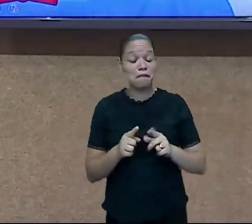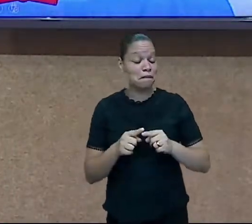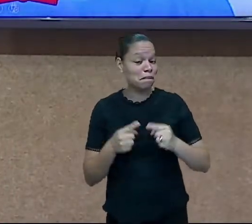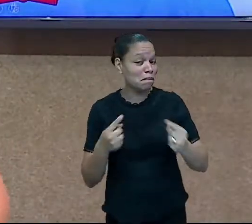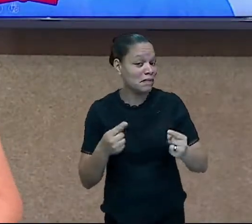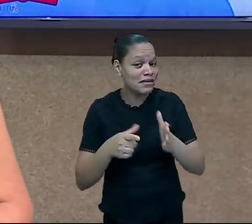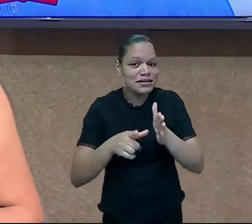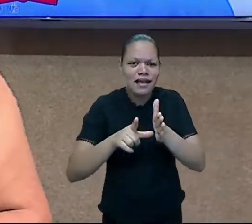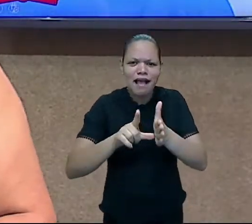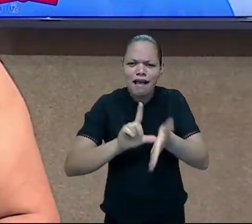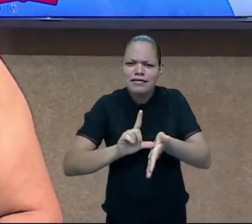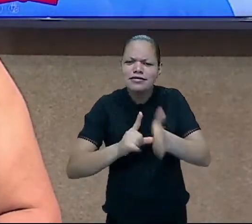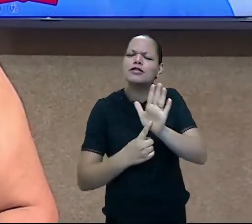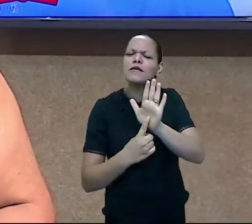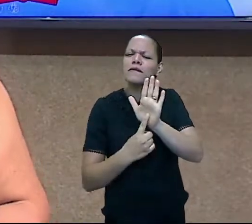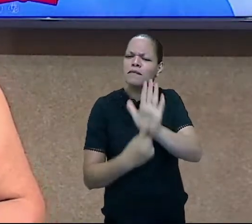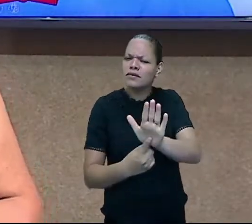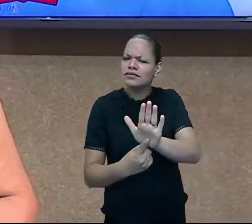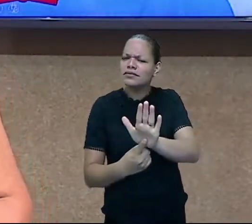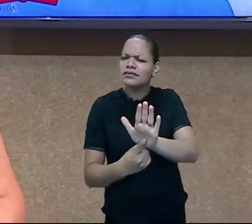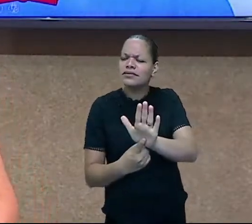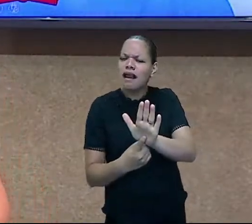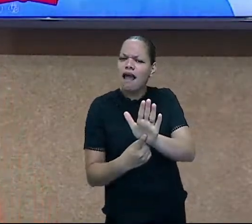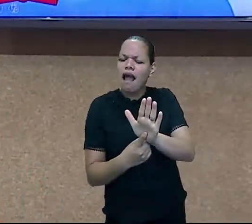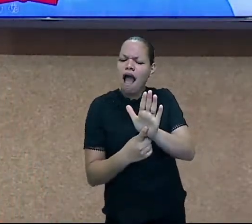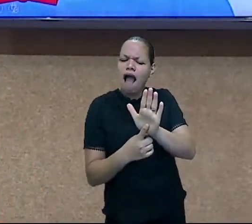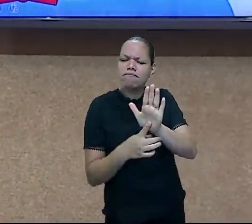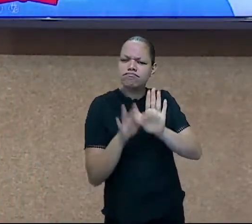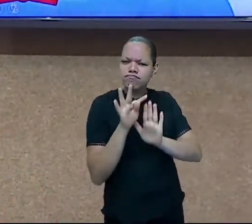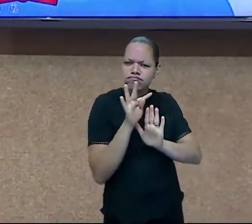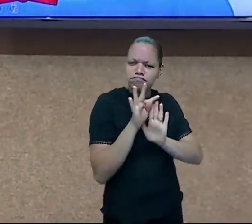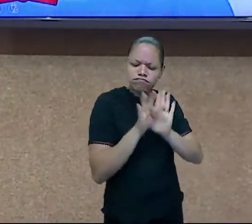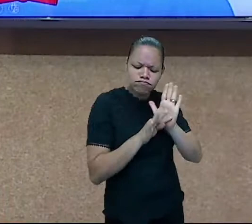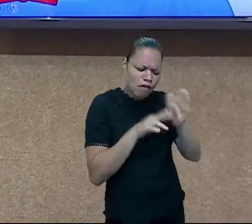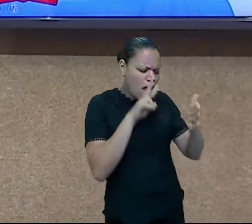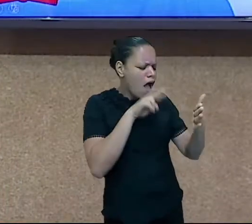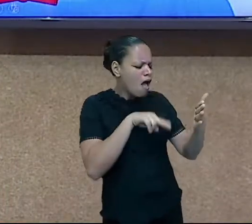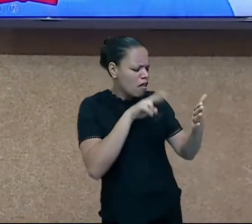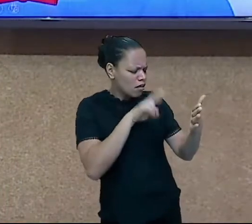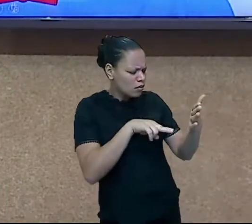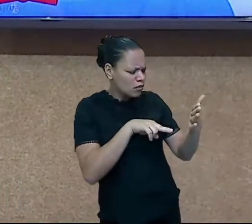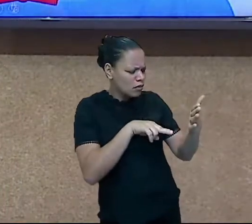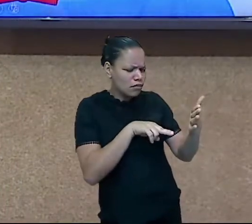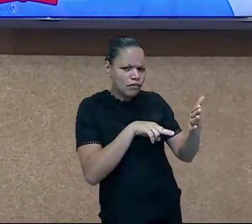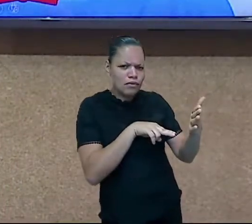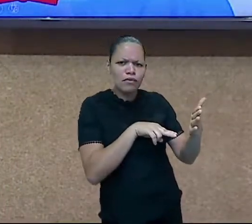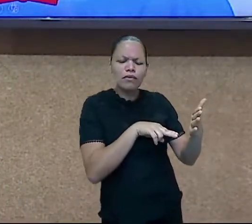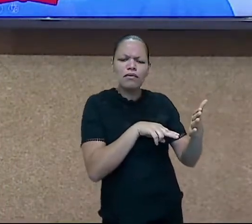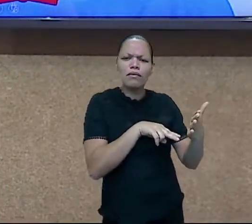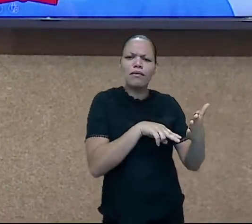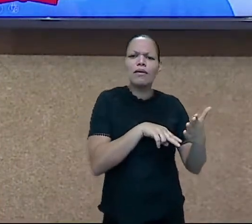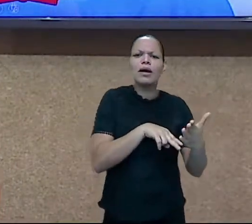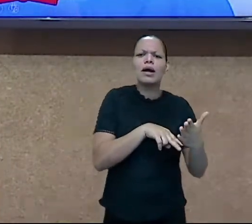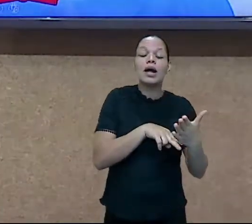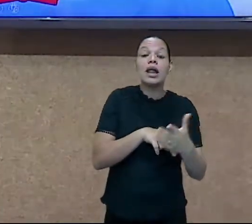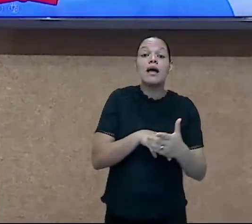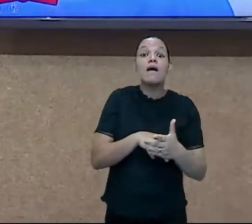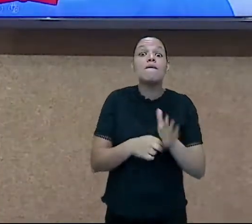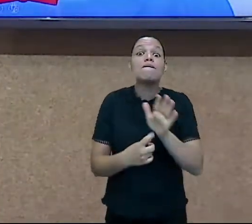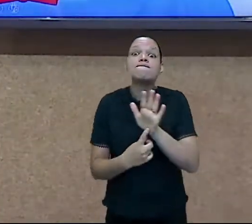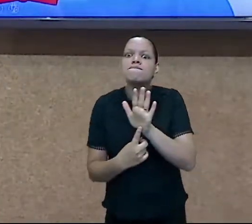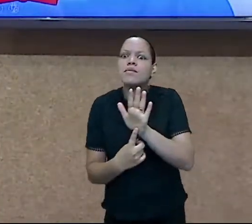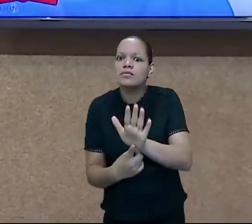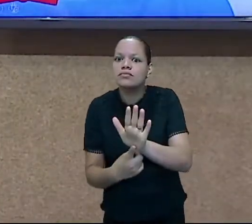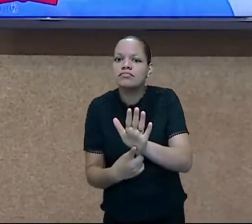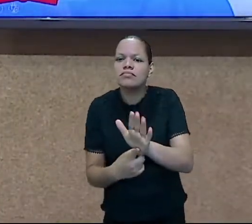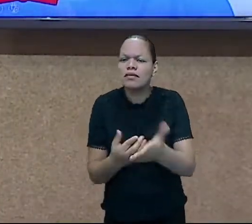da atividade que foi postada na plataforma SMED-GV, que você já está com ela aí, já